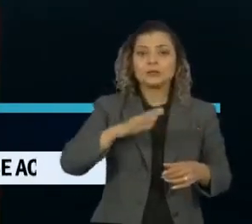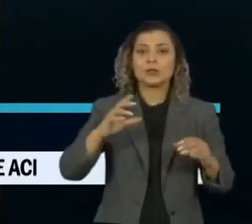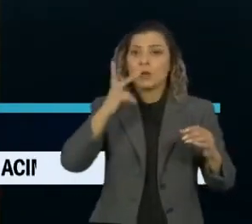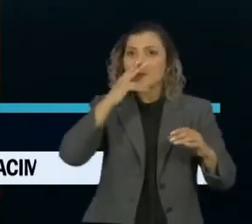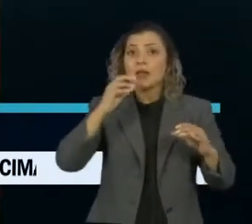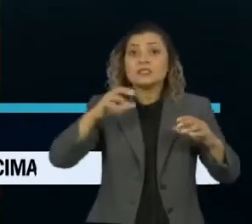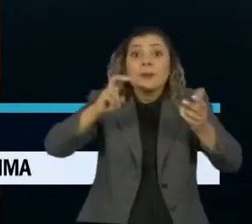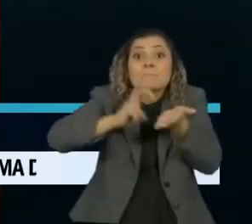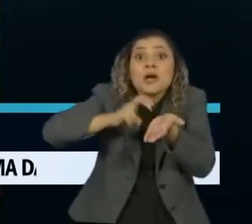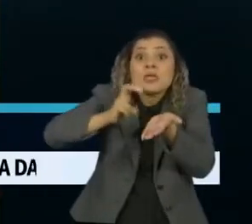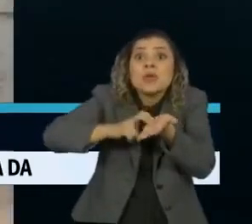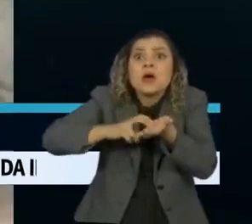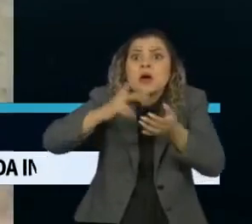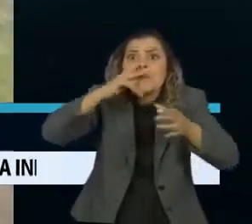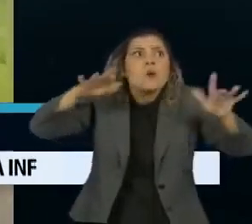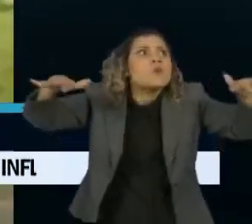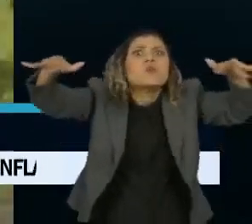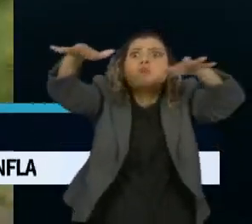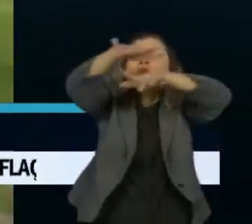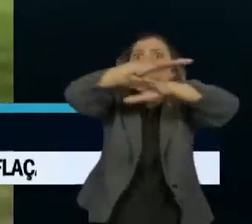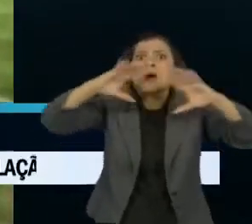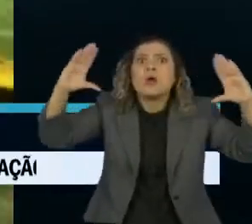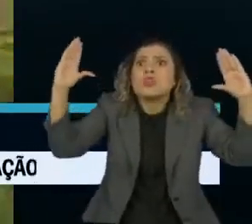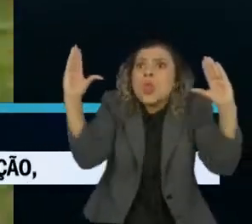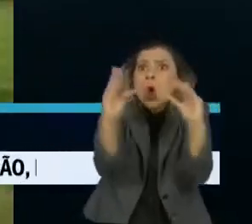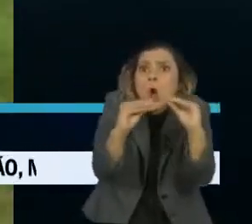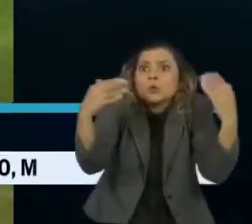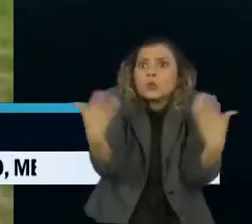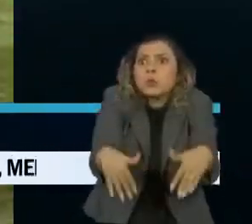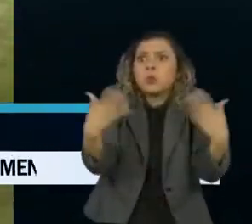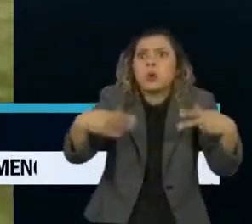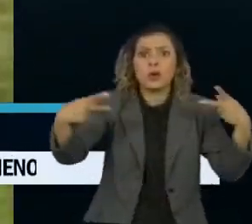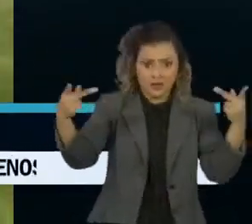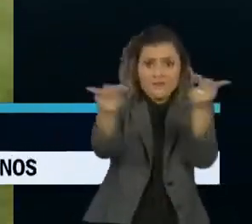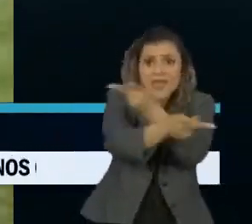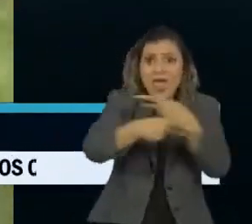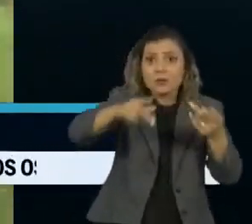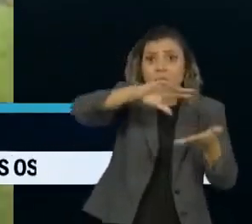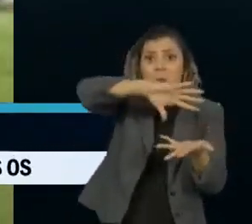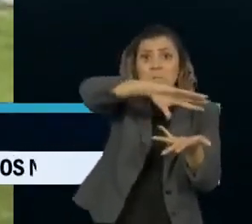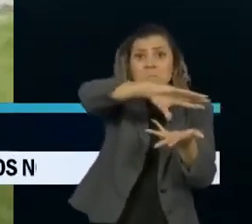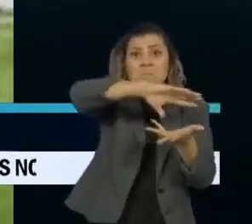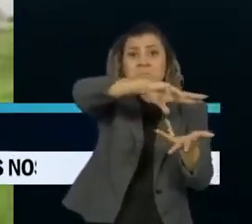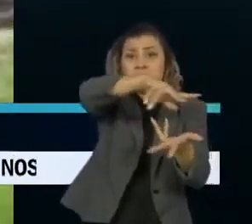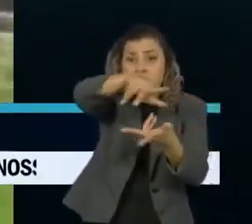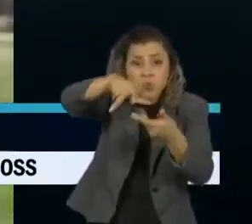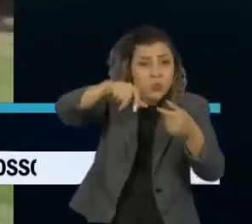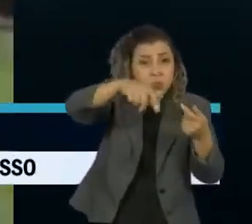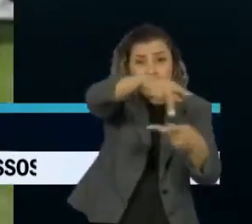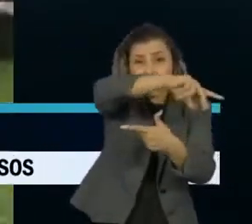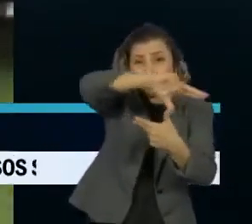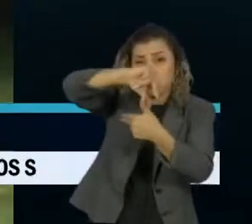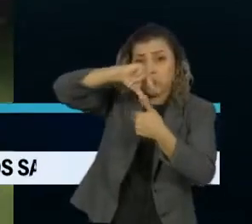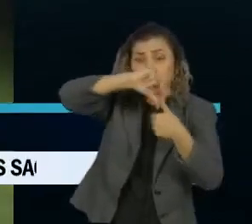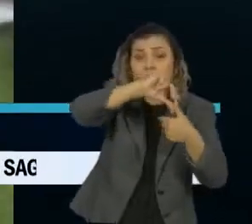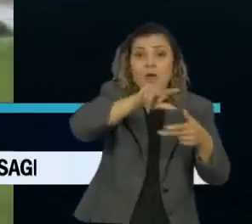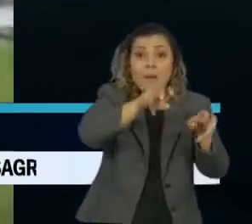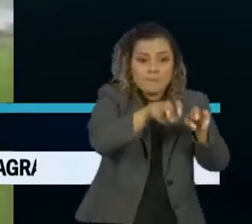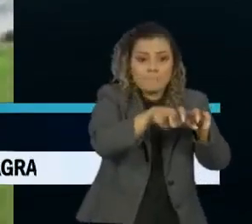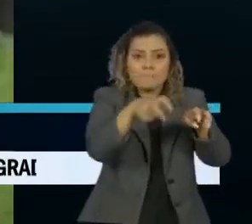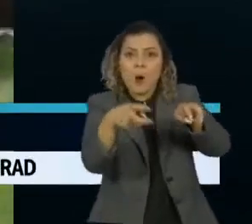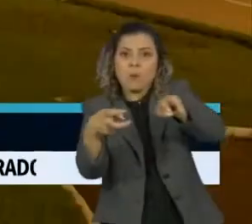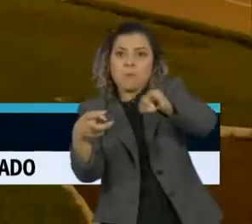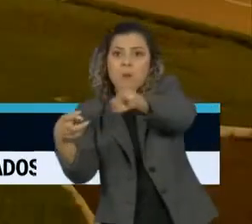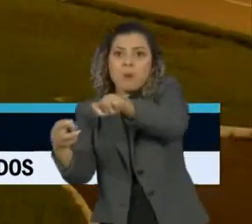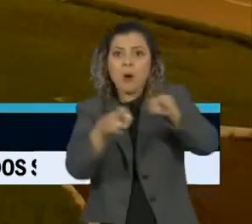noite. Meu Deus! Em Tangará, os ventos fortes tombaram caminhões como um efeito dominó. Meu Deus